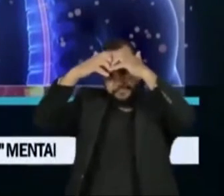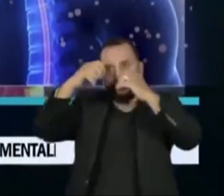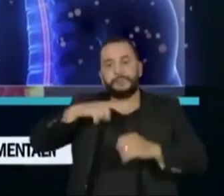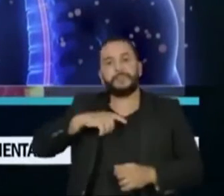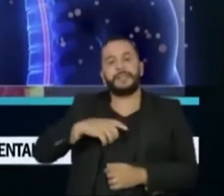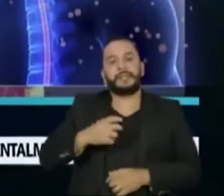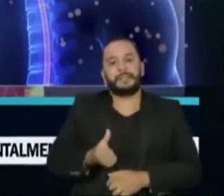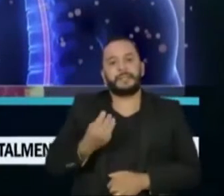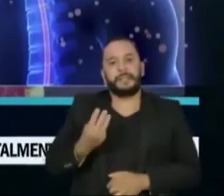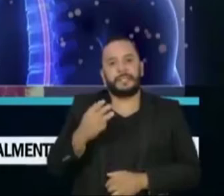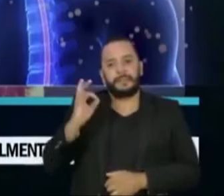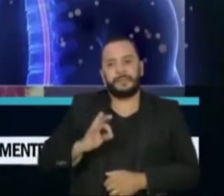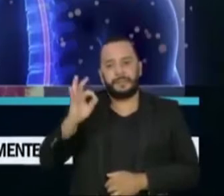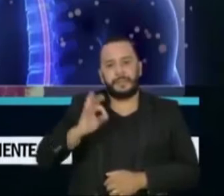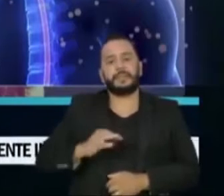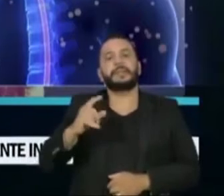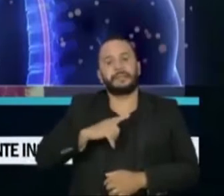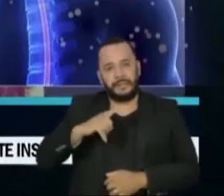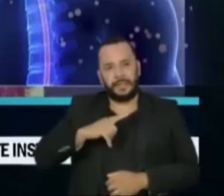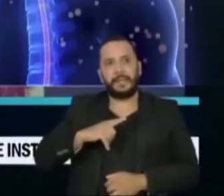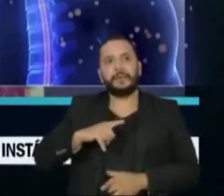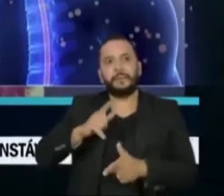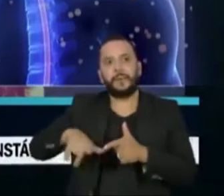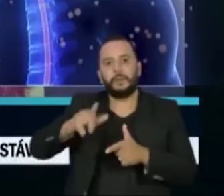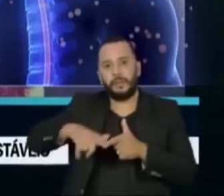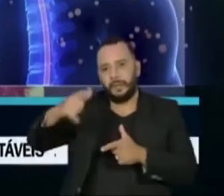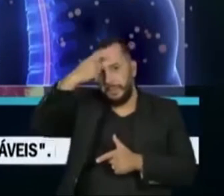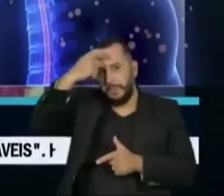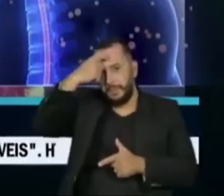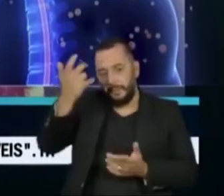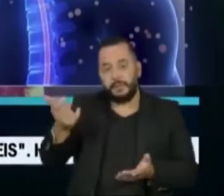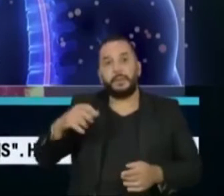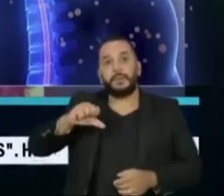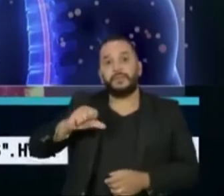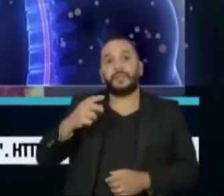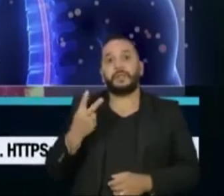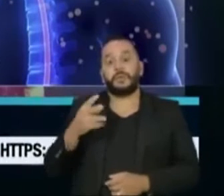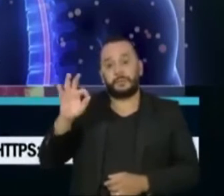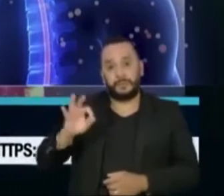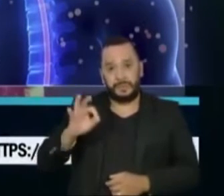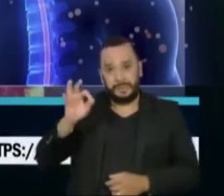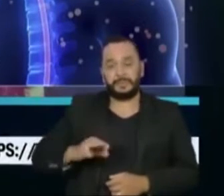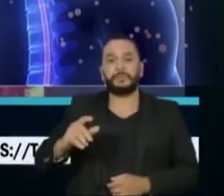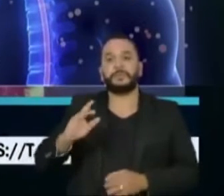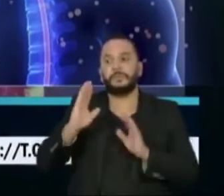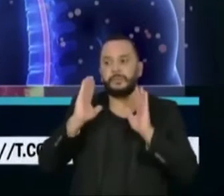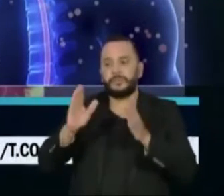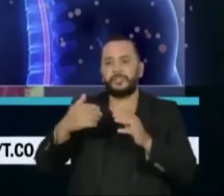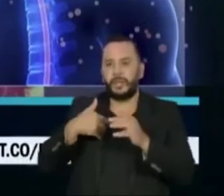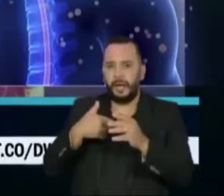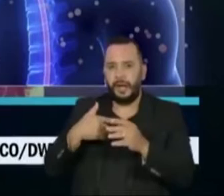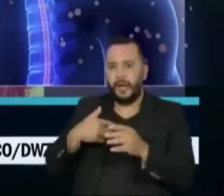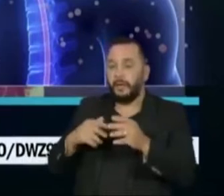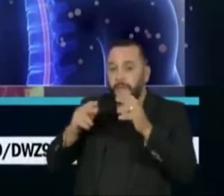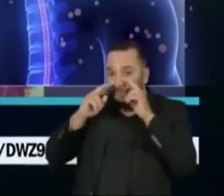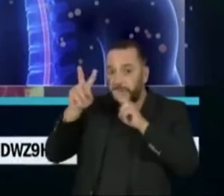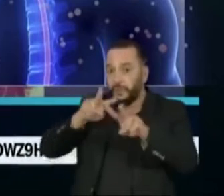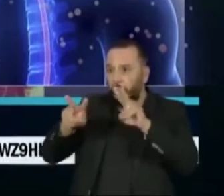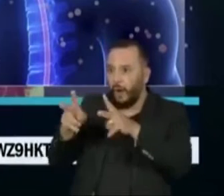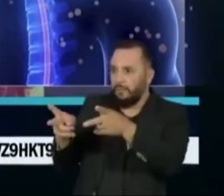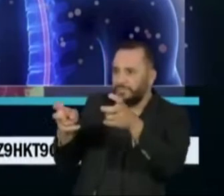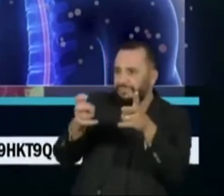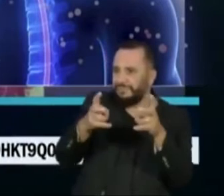63% apresentaram problemas de memória, 92% alterações na percepção visual